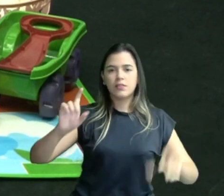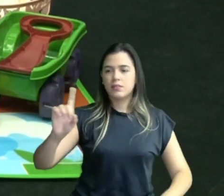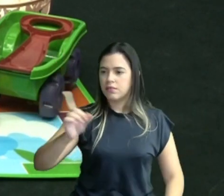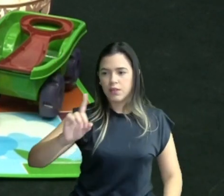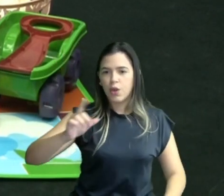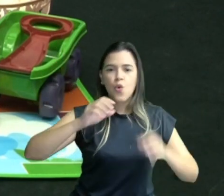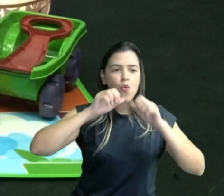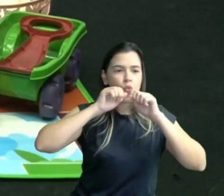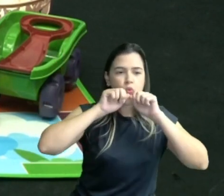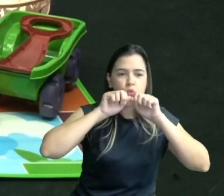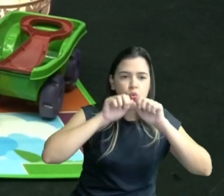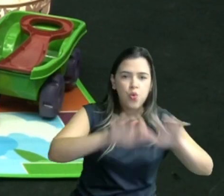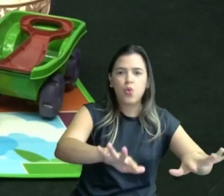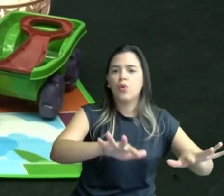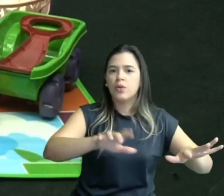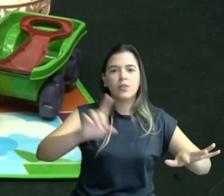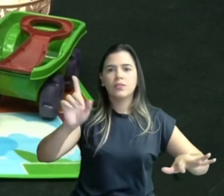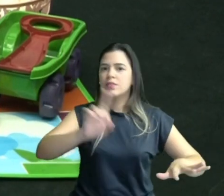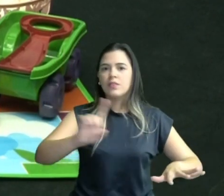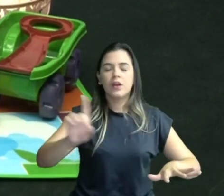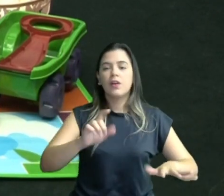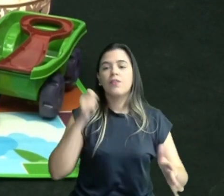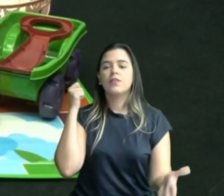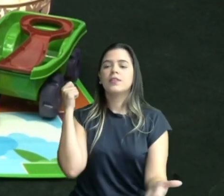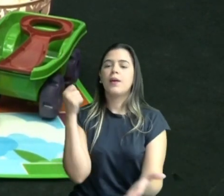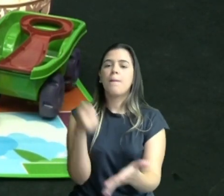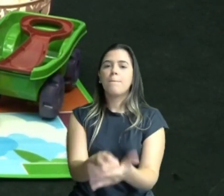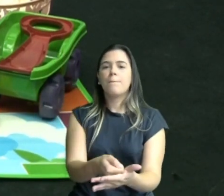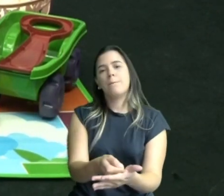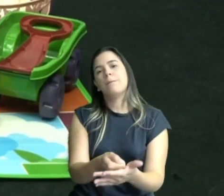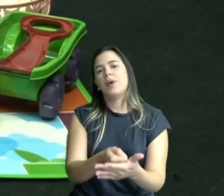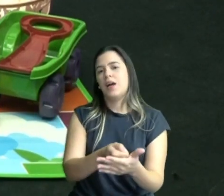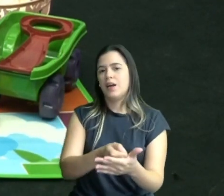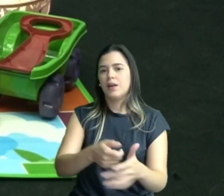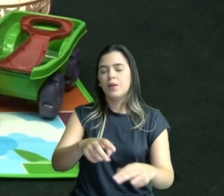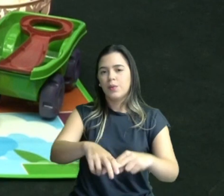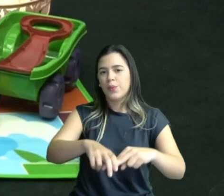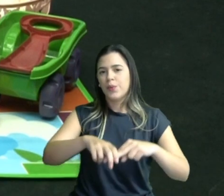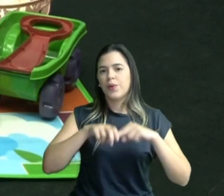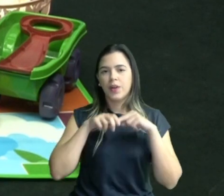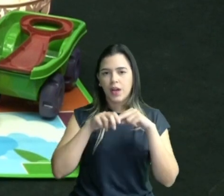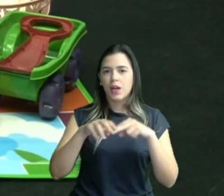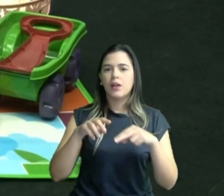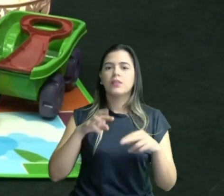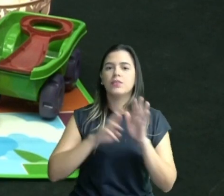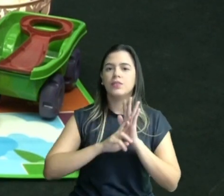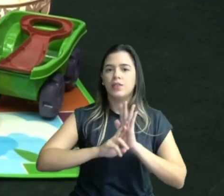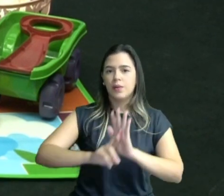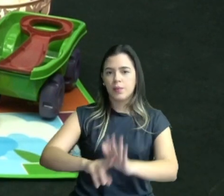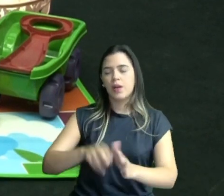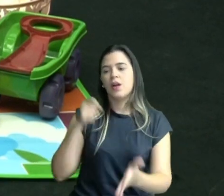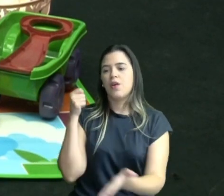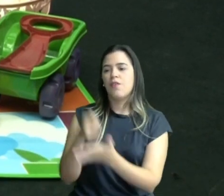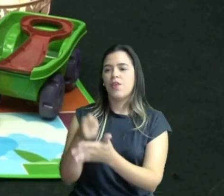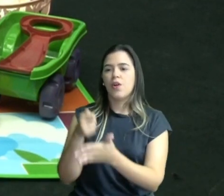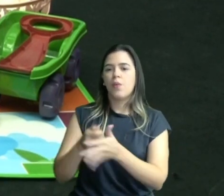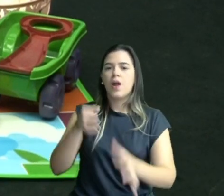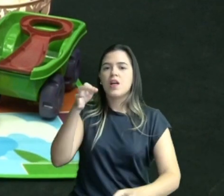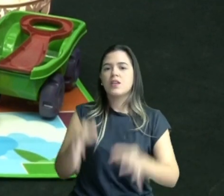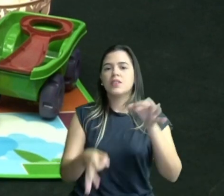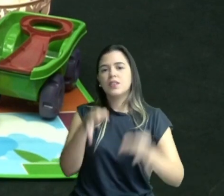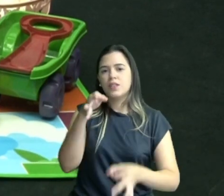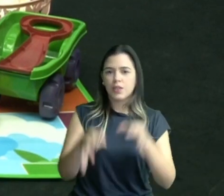ou vossa senhoria paga amigavelmente a idenização perdida por meus representados Ou eles irão cobrar os na